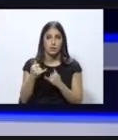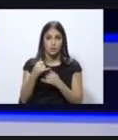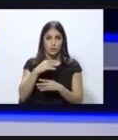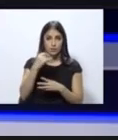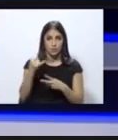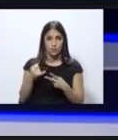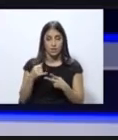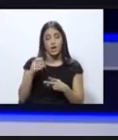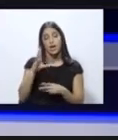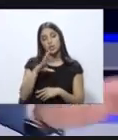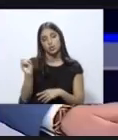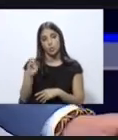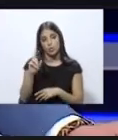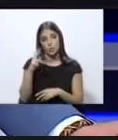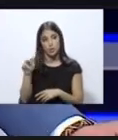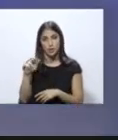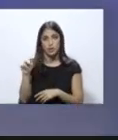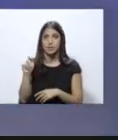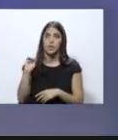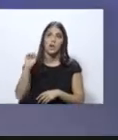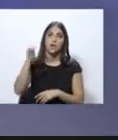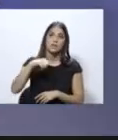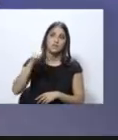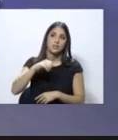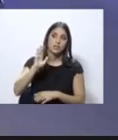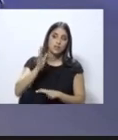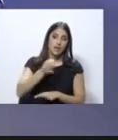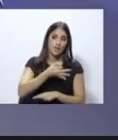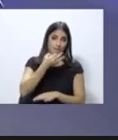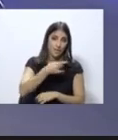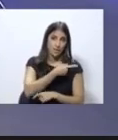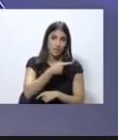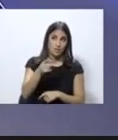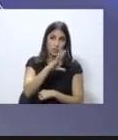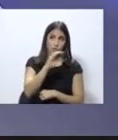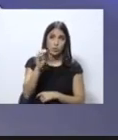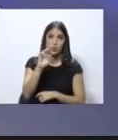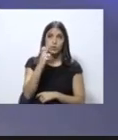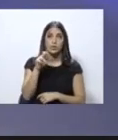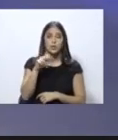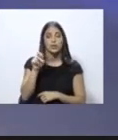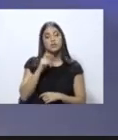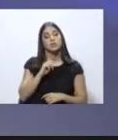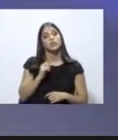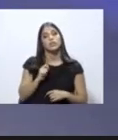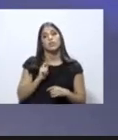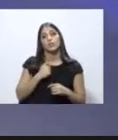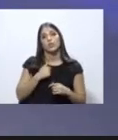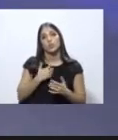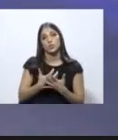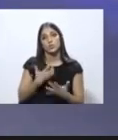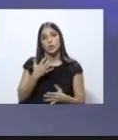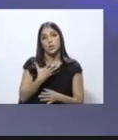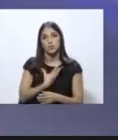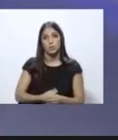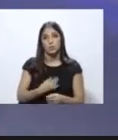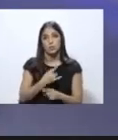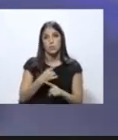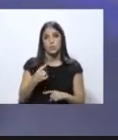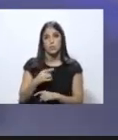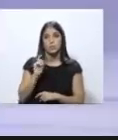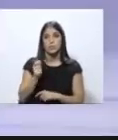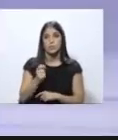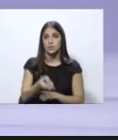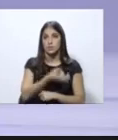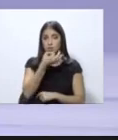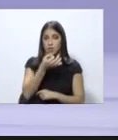a João Rodrigues. Exatamente. E já que falas em João Rodrigues, eu queria salientar esse nome por uma razão muito simples. O Presidente falou no espírito de